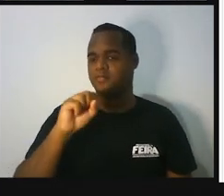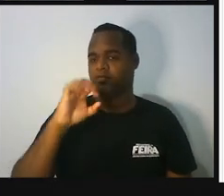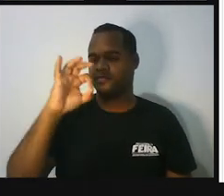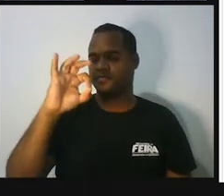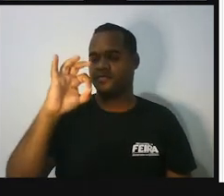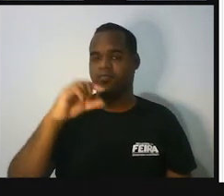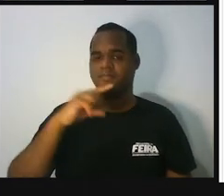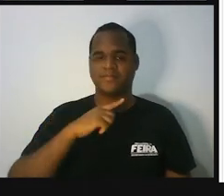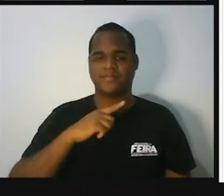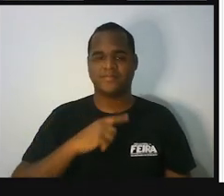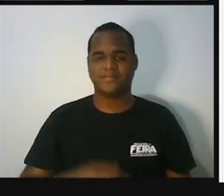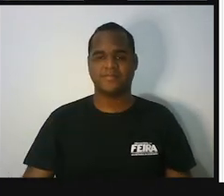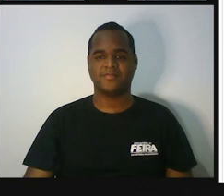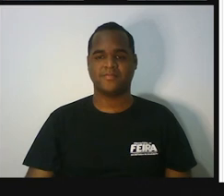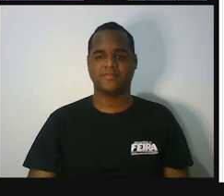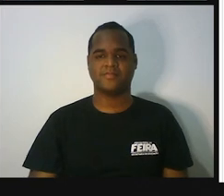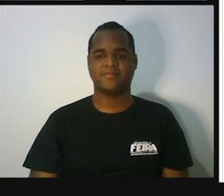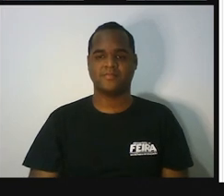108 graus.